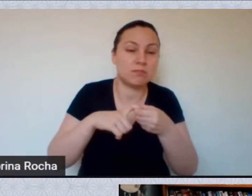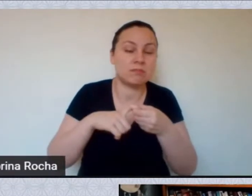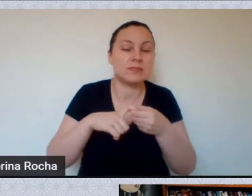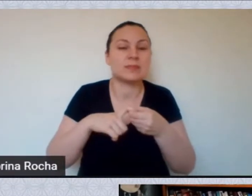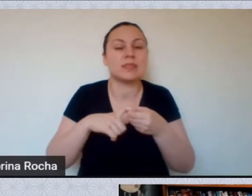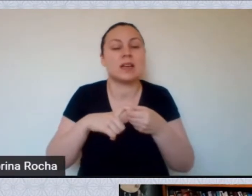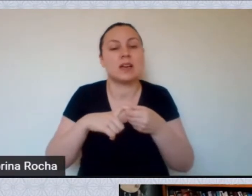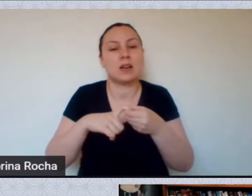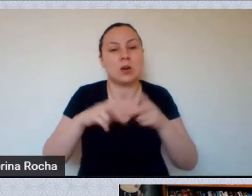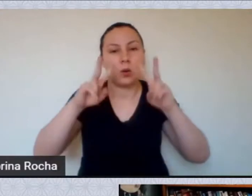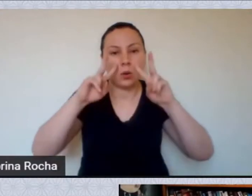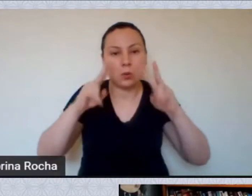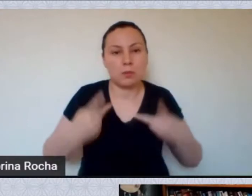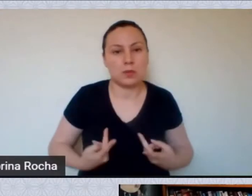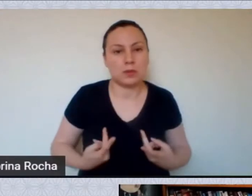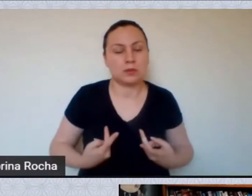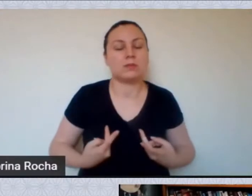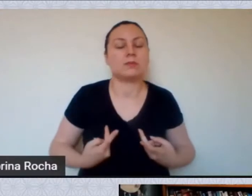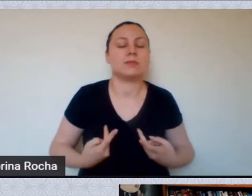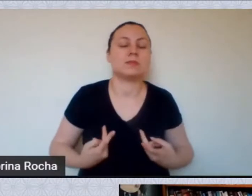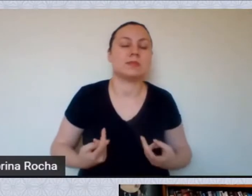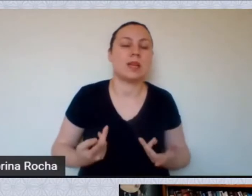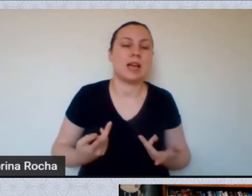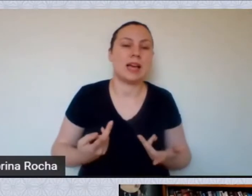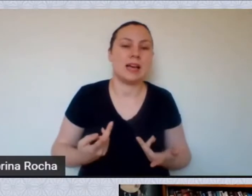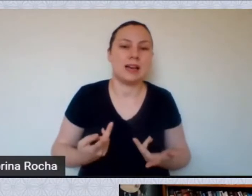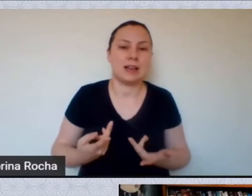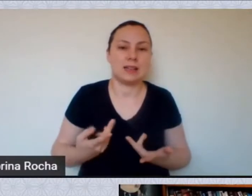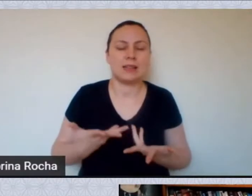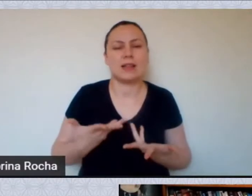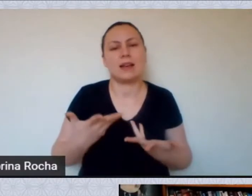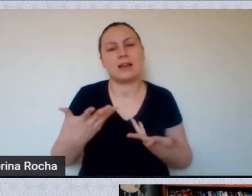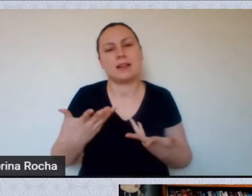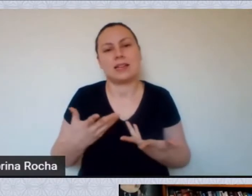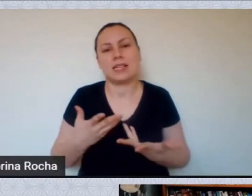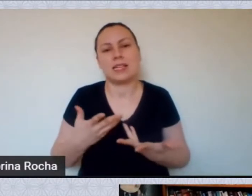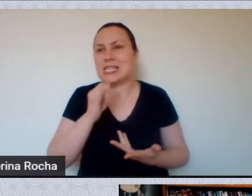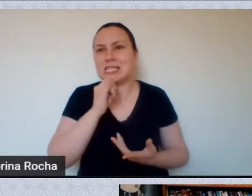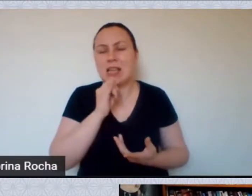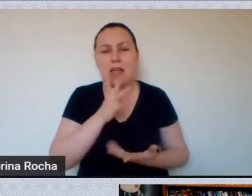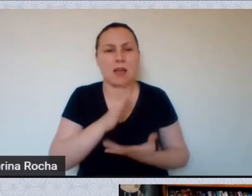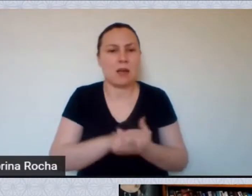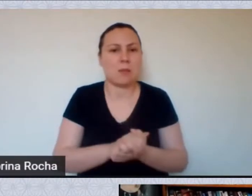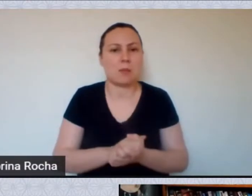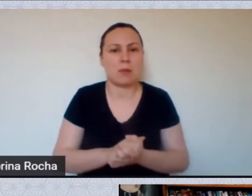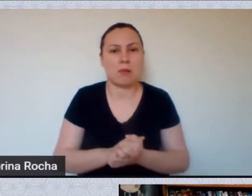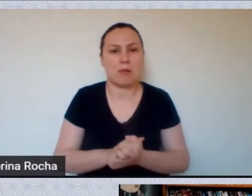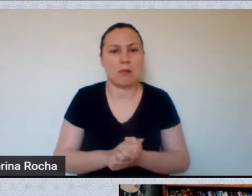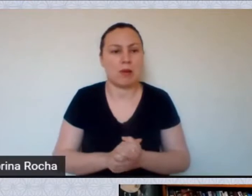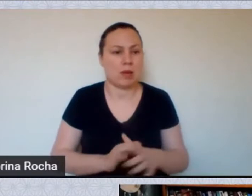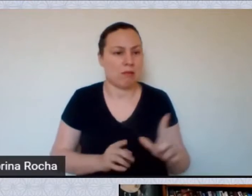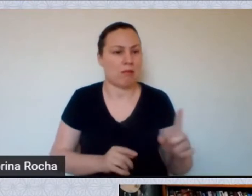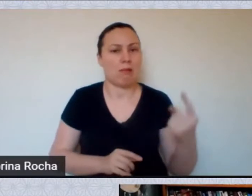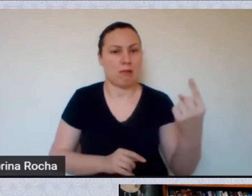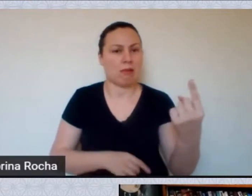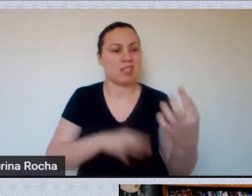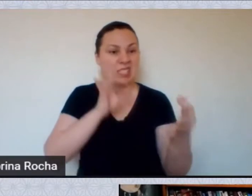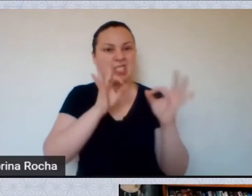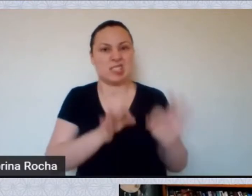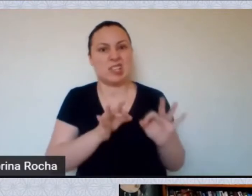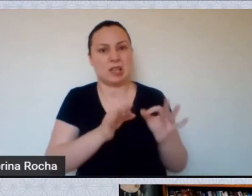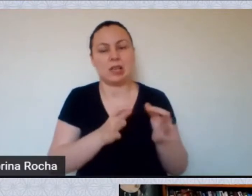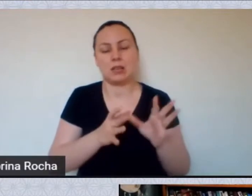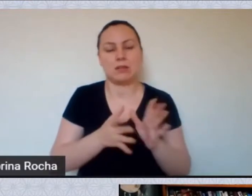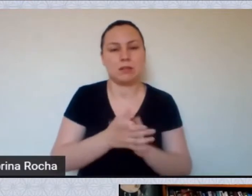humano na sua narrativa da natureza. Quer dizer, aquela objetividade infalível que a gente fala da ciência, que é uma grande